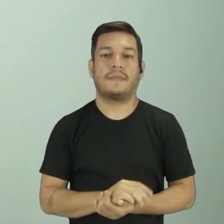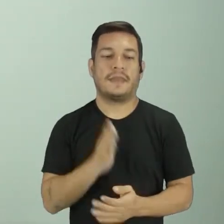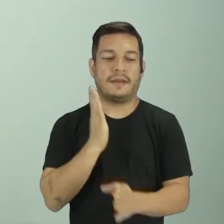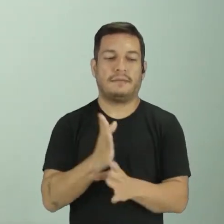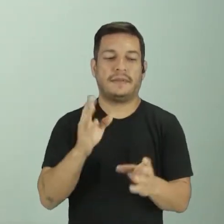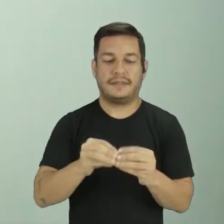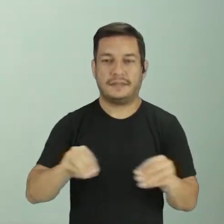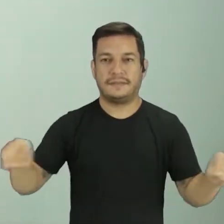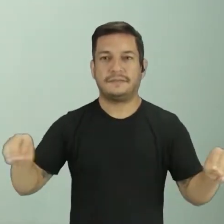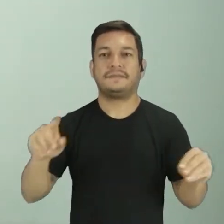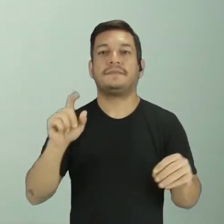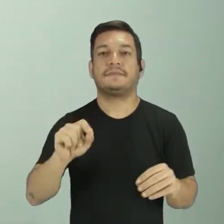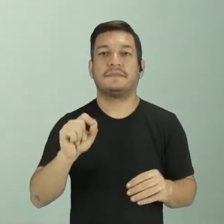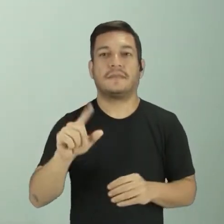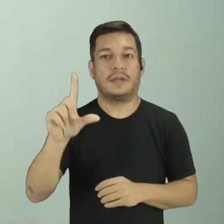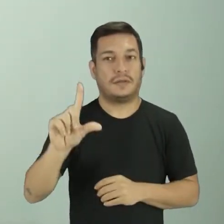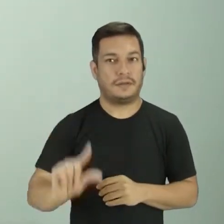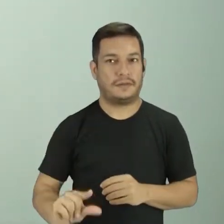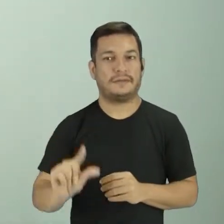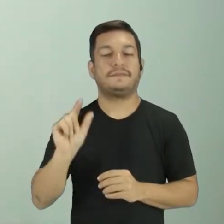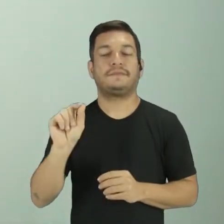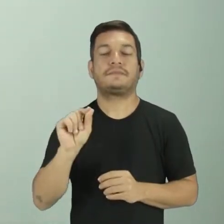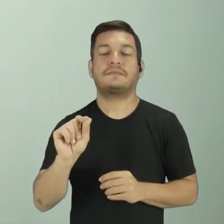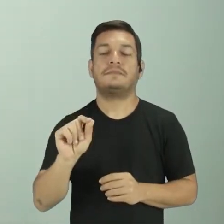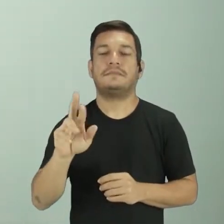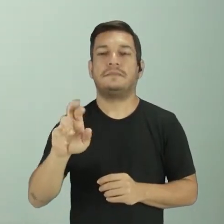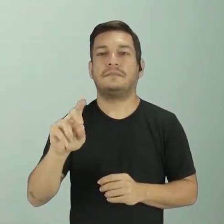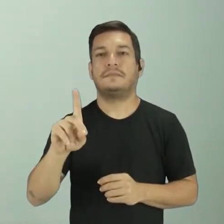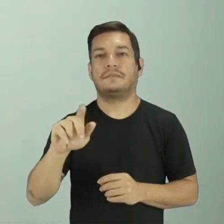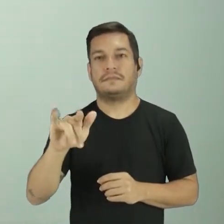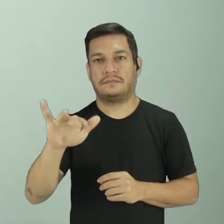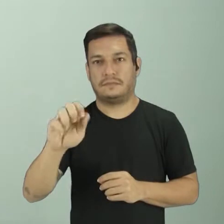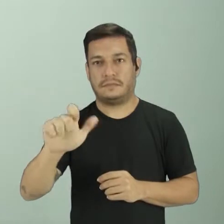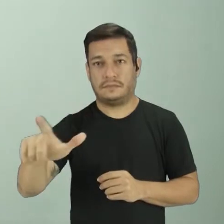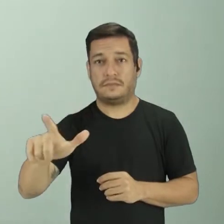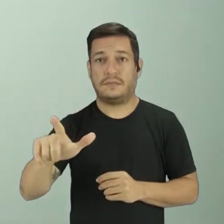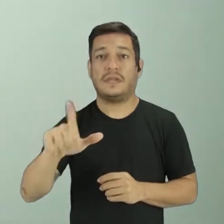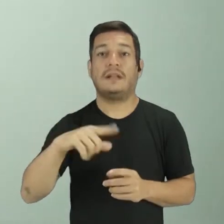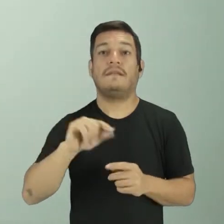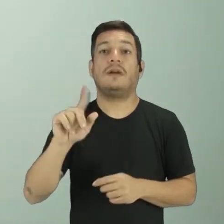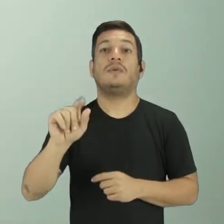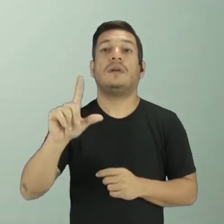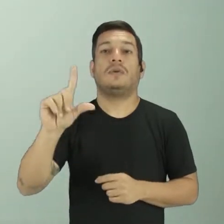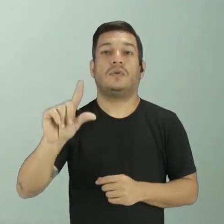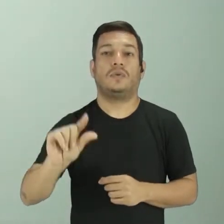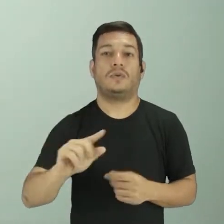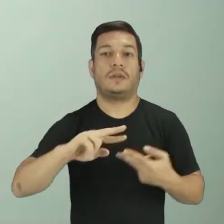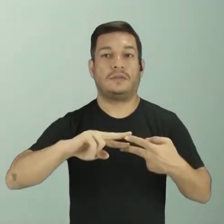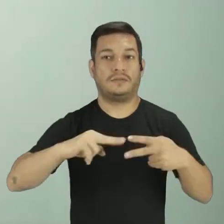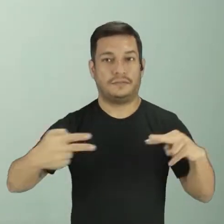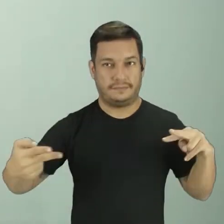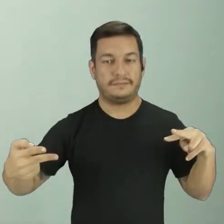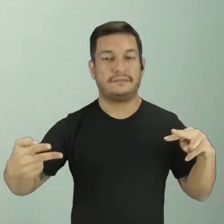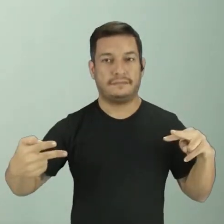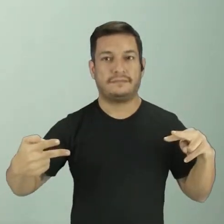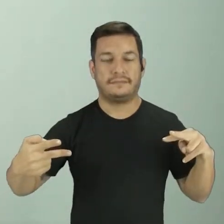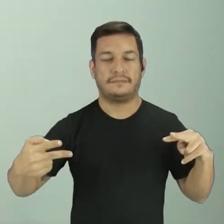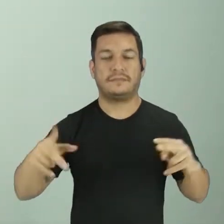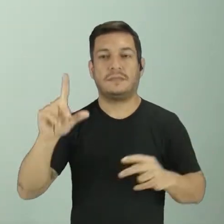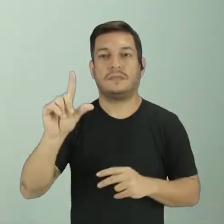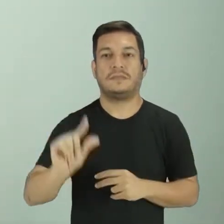não, a mitose ela é reducional. O que é isso, professor? Ela vai reduzir o material genético, né?